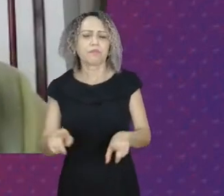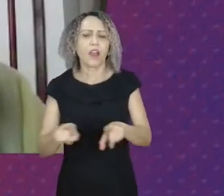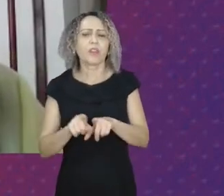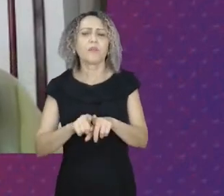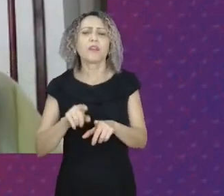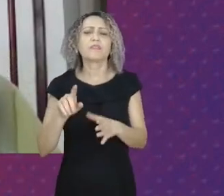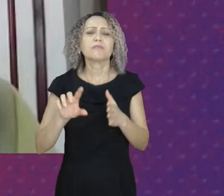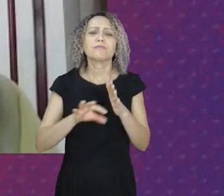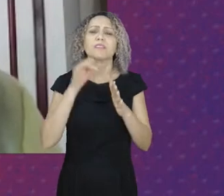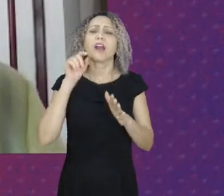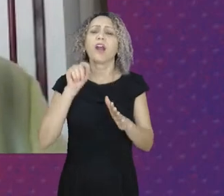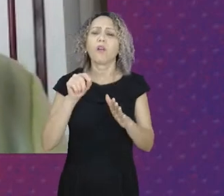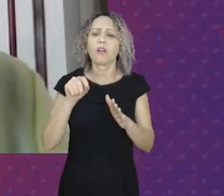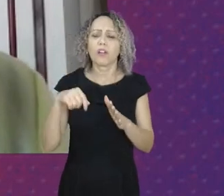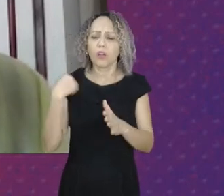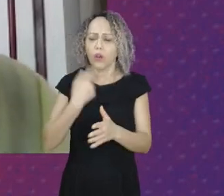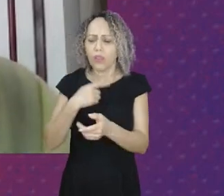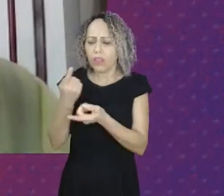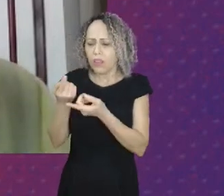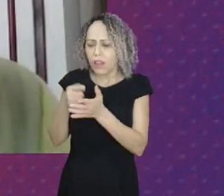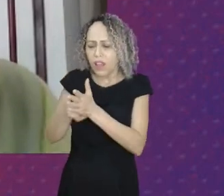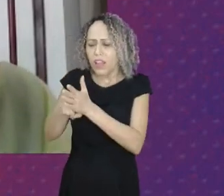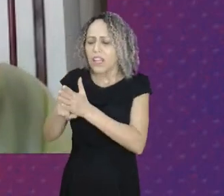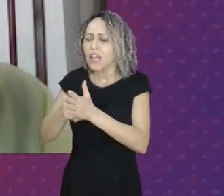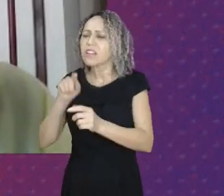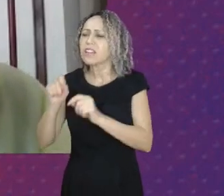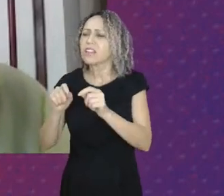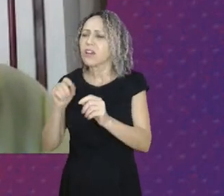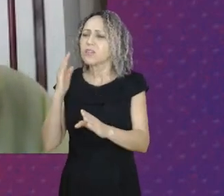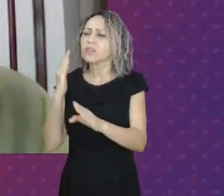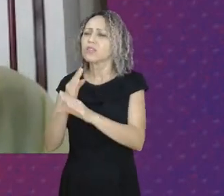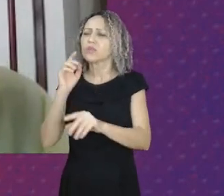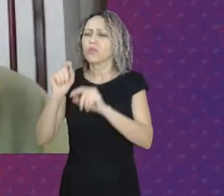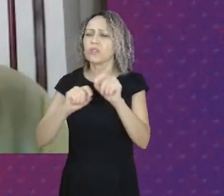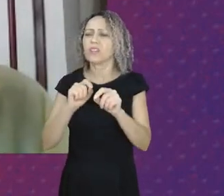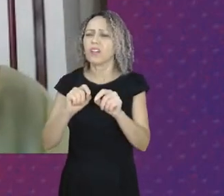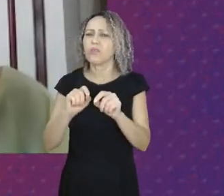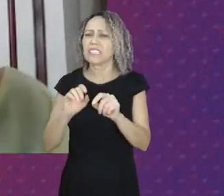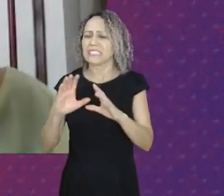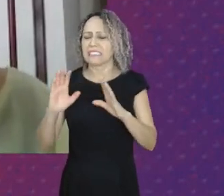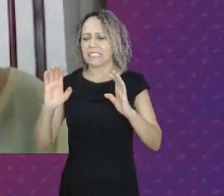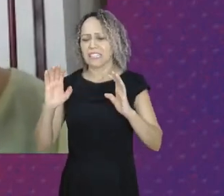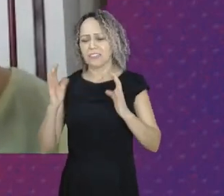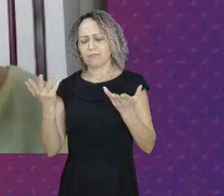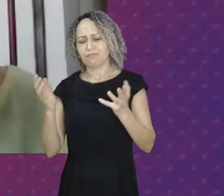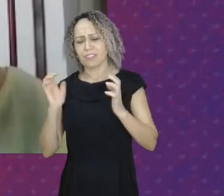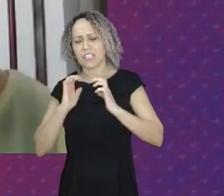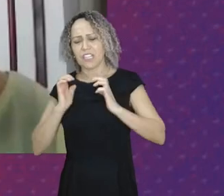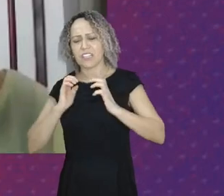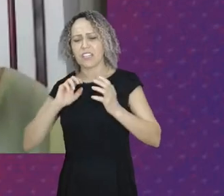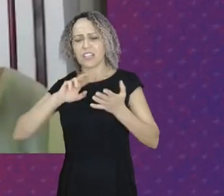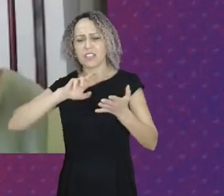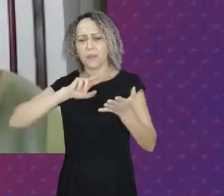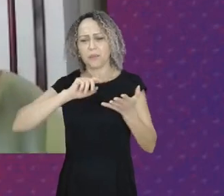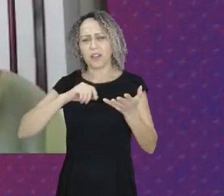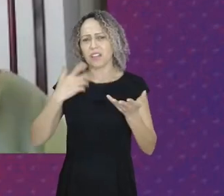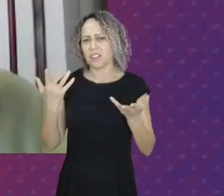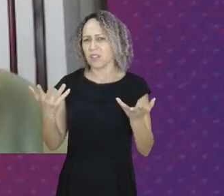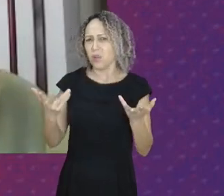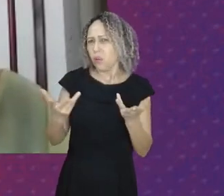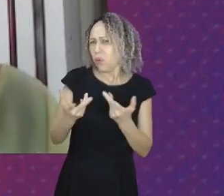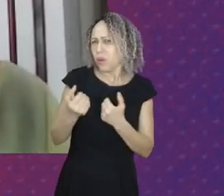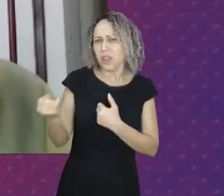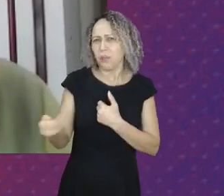nessa análise nossa, nós podemos ver o quanto há de riqueza na variedade dos sistemas agrícolas no